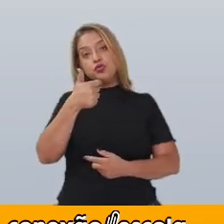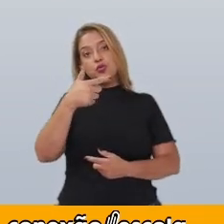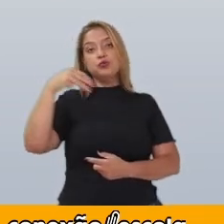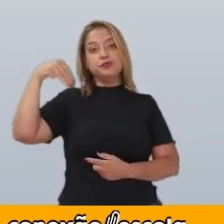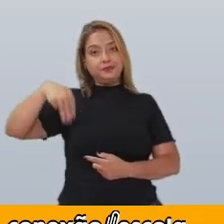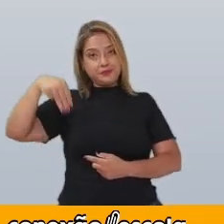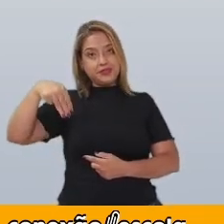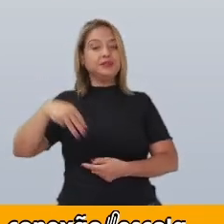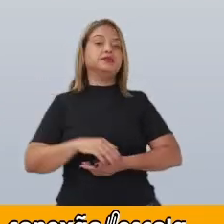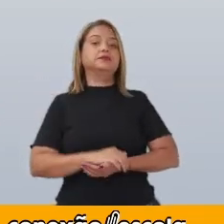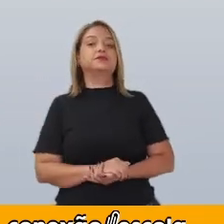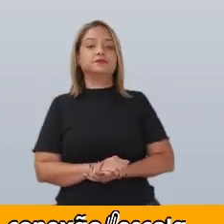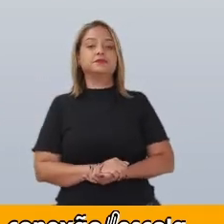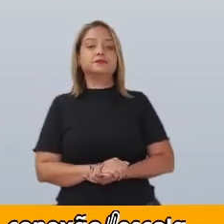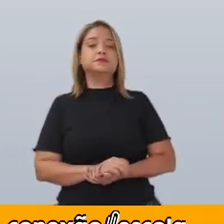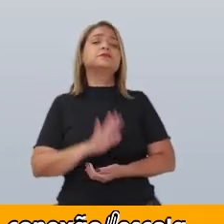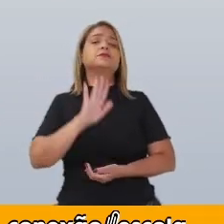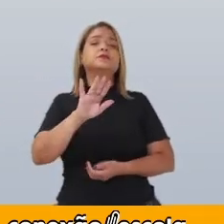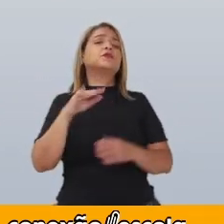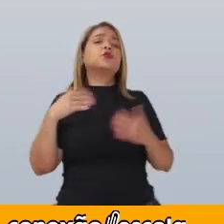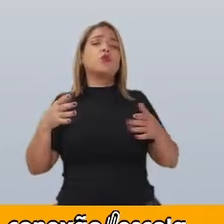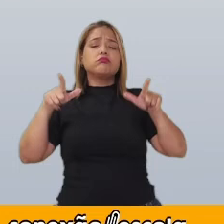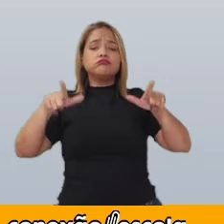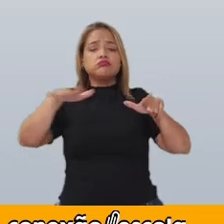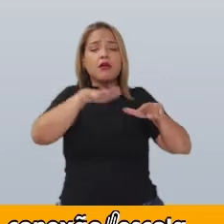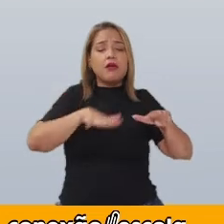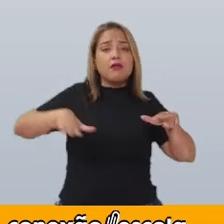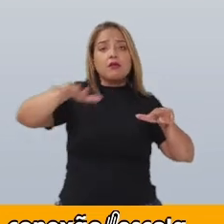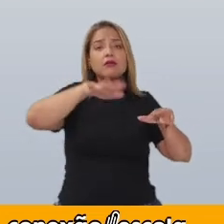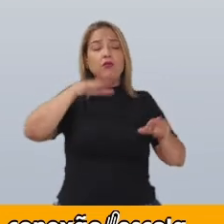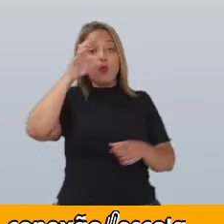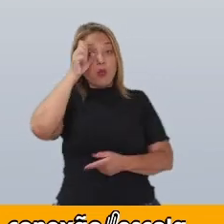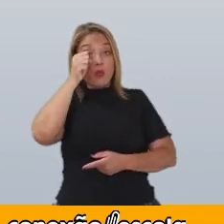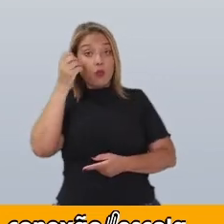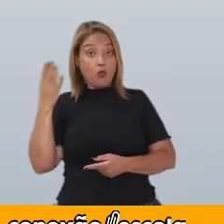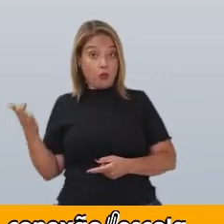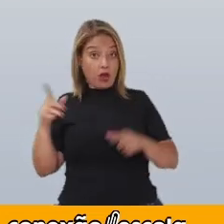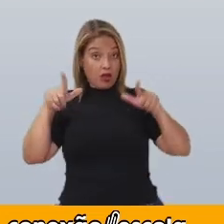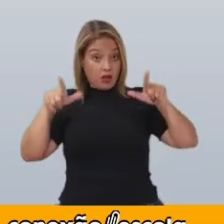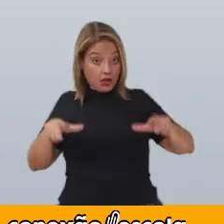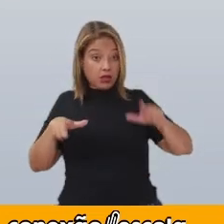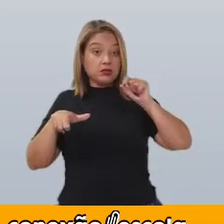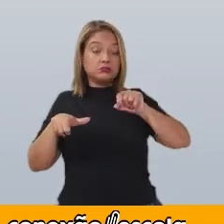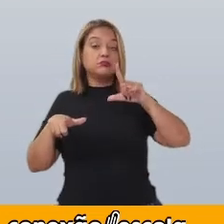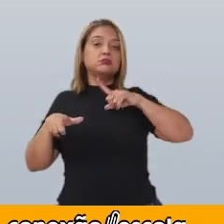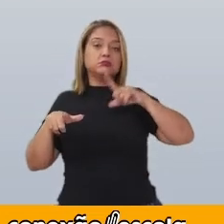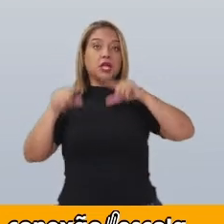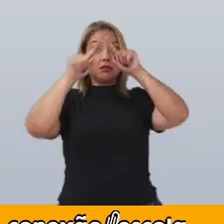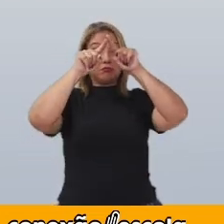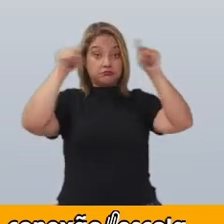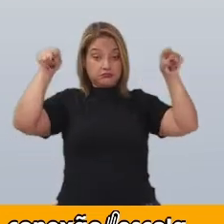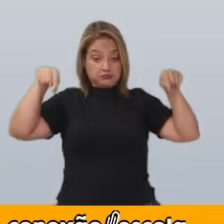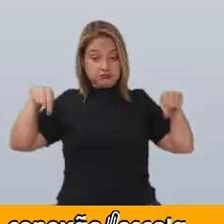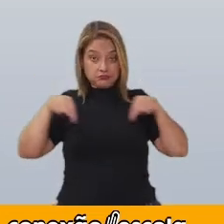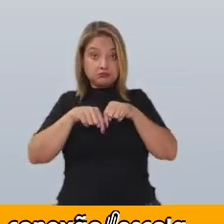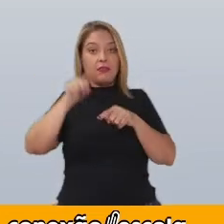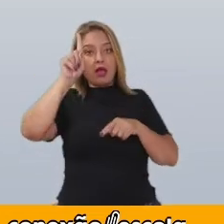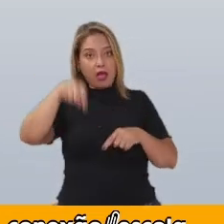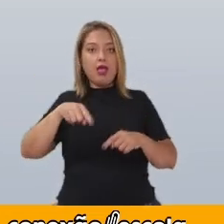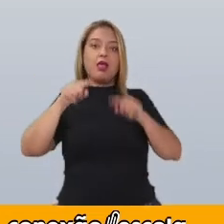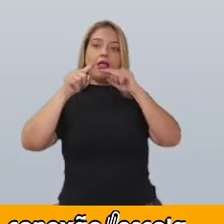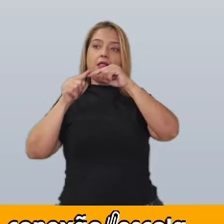metros. Qual é a área desse quarto? A área da região quadrada é lado vezes